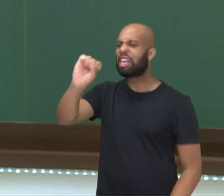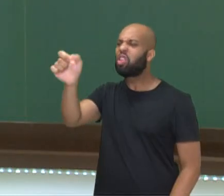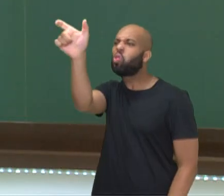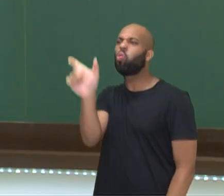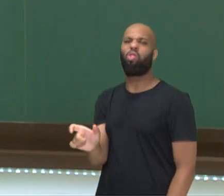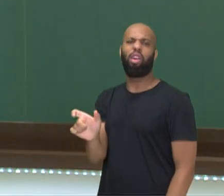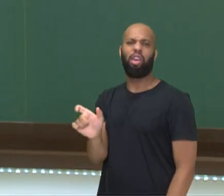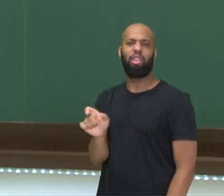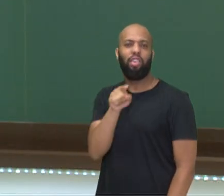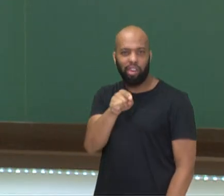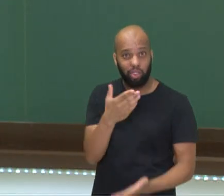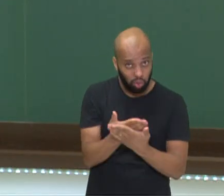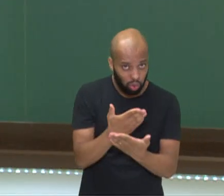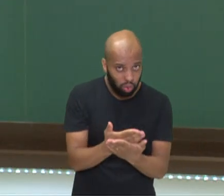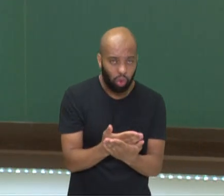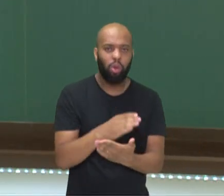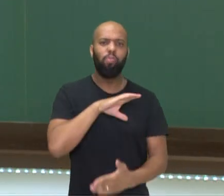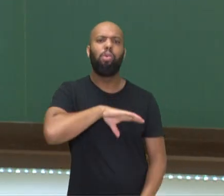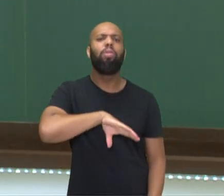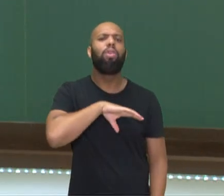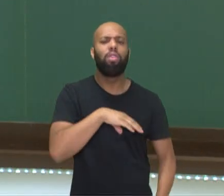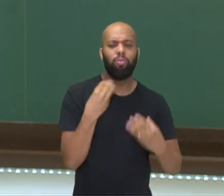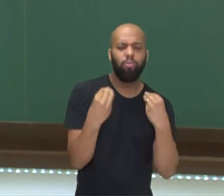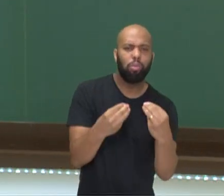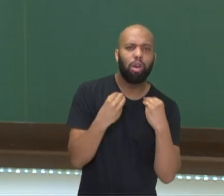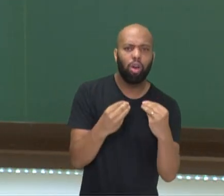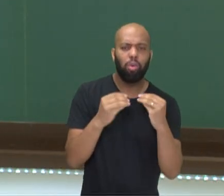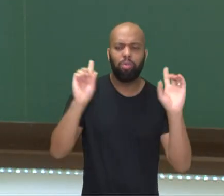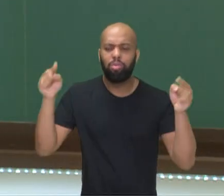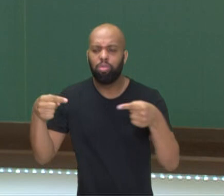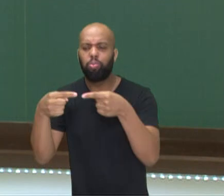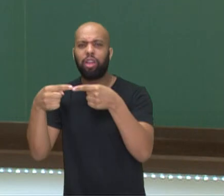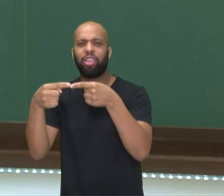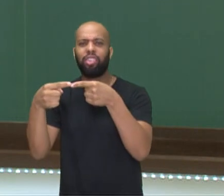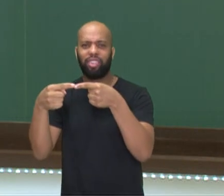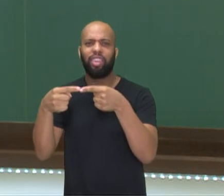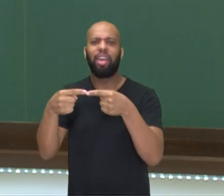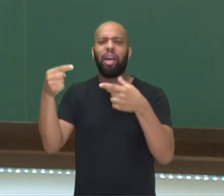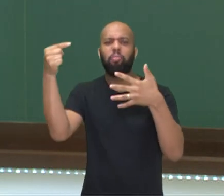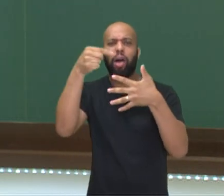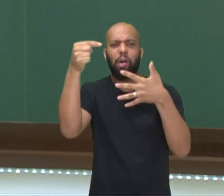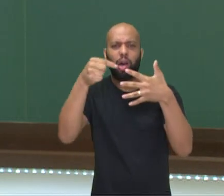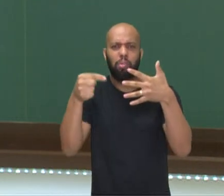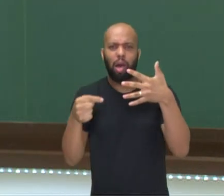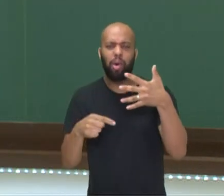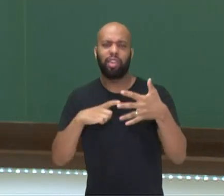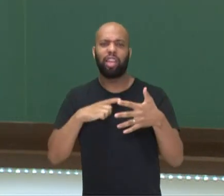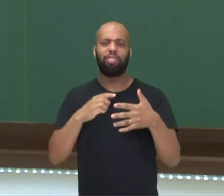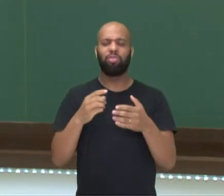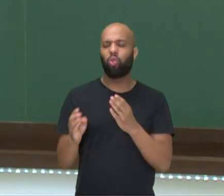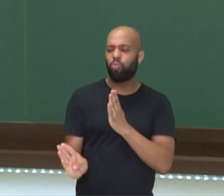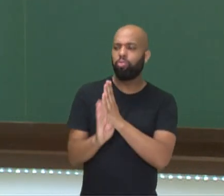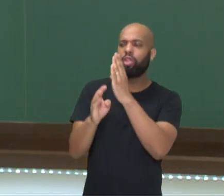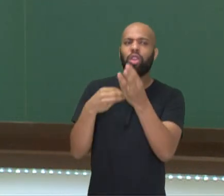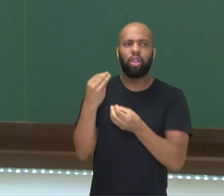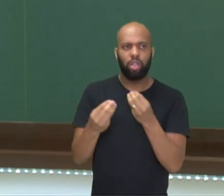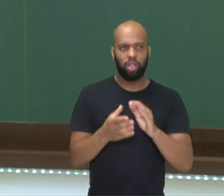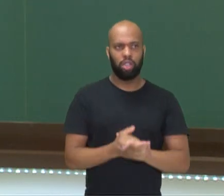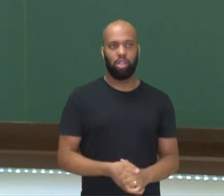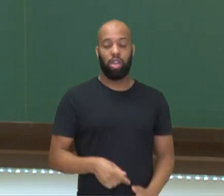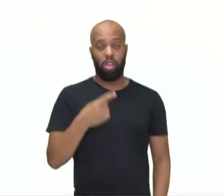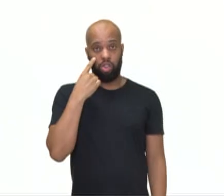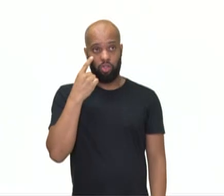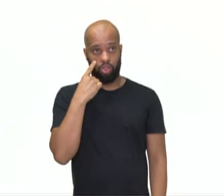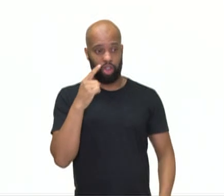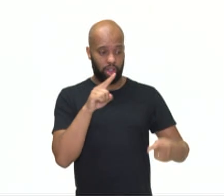é que vocês viram lá na língua portuguesa para identificar esses elementos das frases, tá? Então, na letra A,